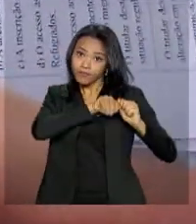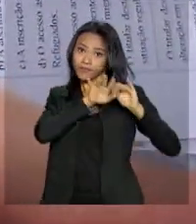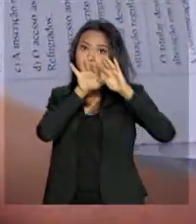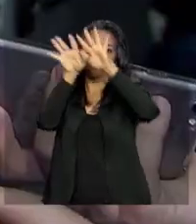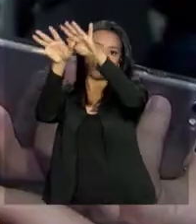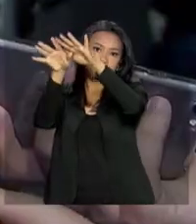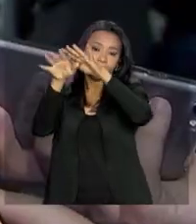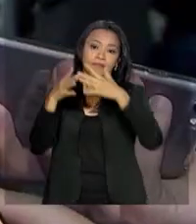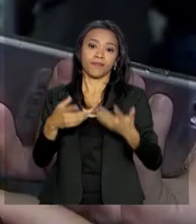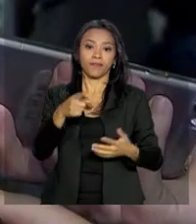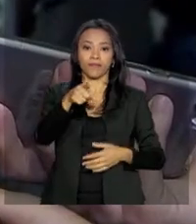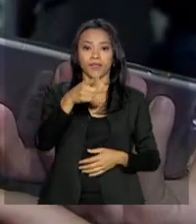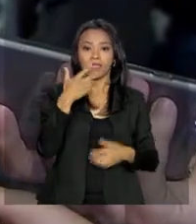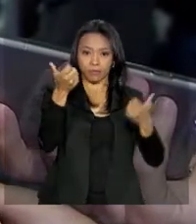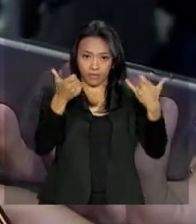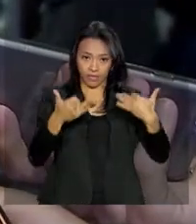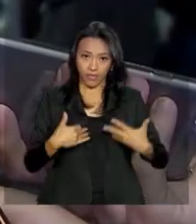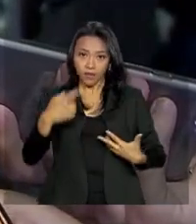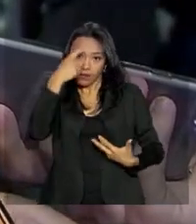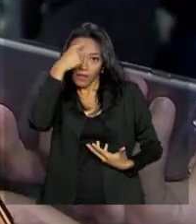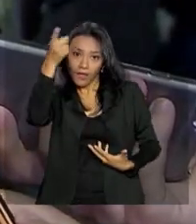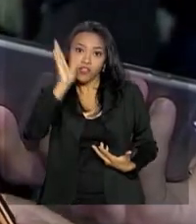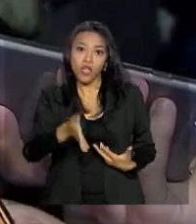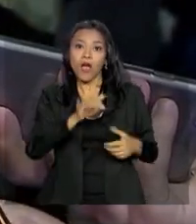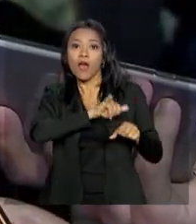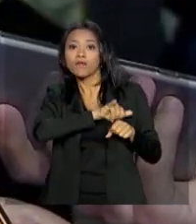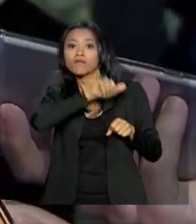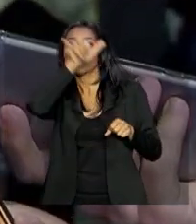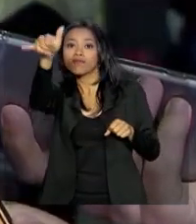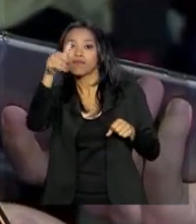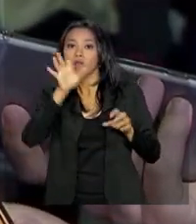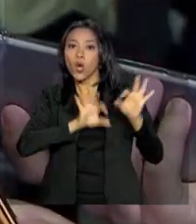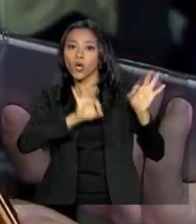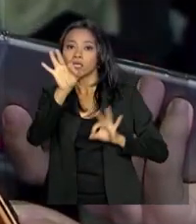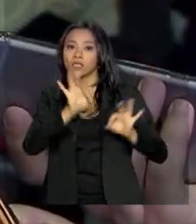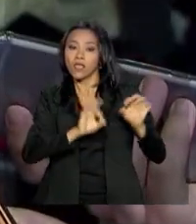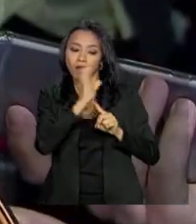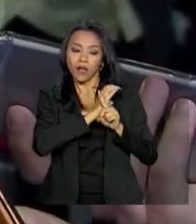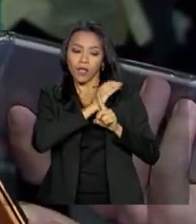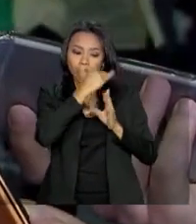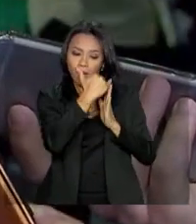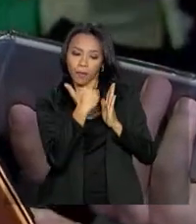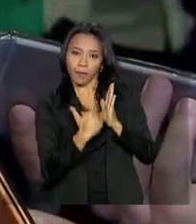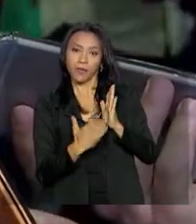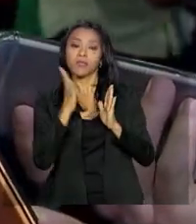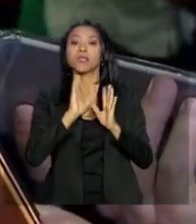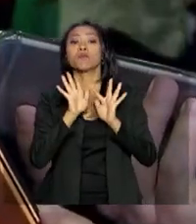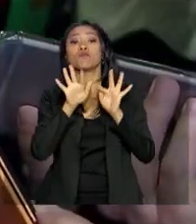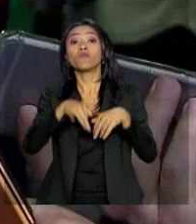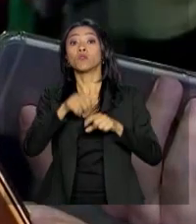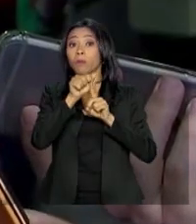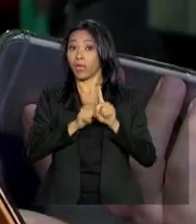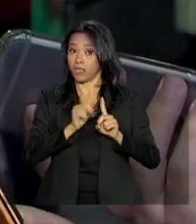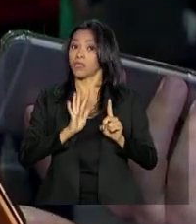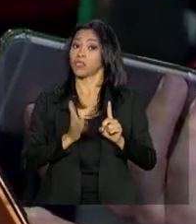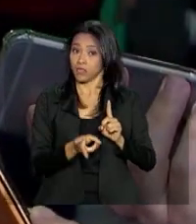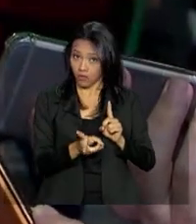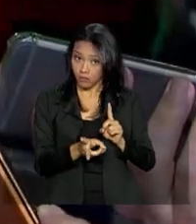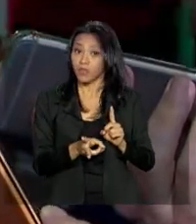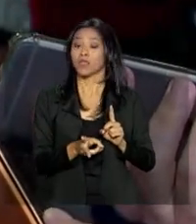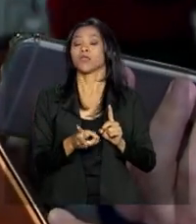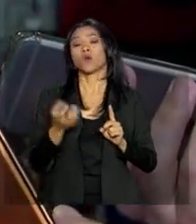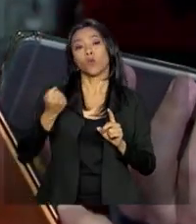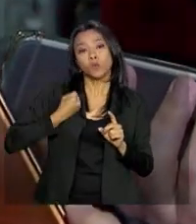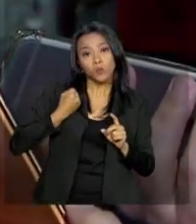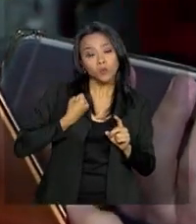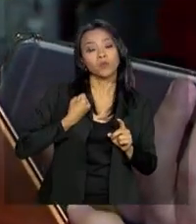a ideia que nós tenhamos vôos já definidos programados sempre aos finais dos meses e sempre com um número